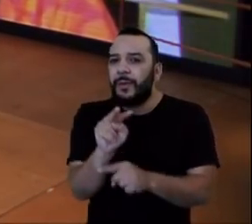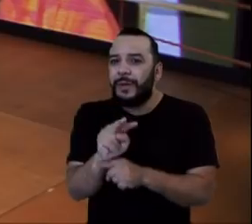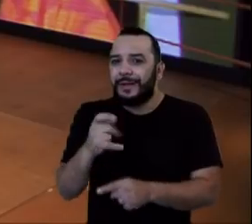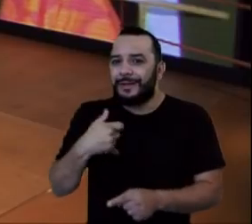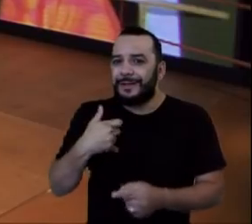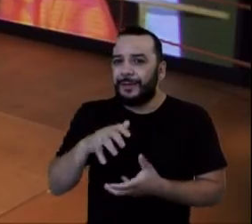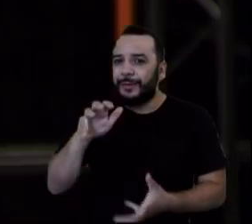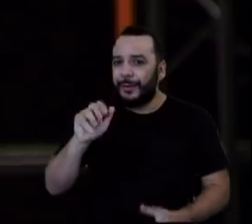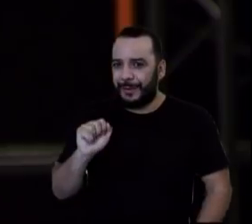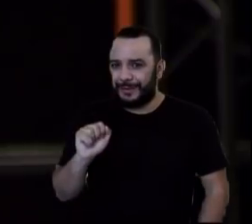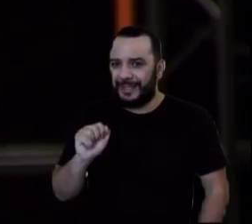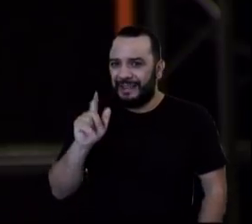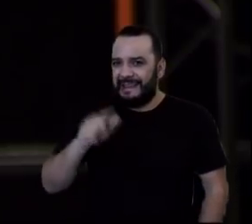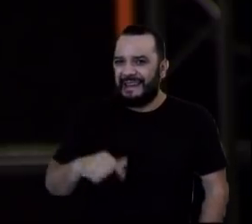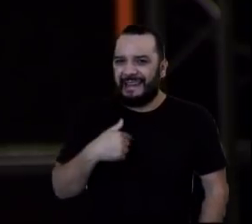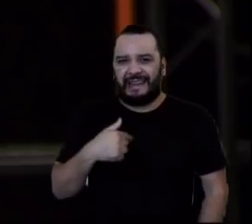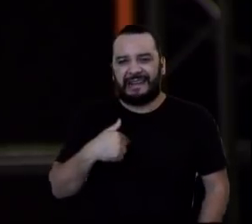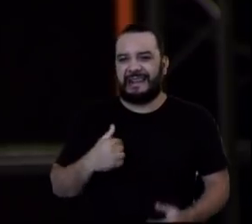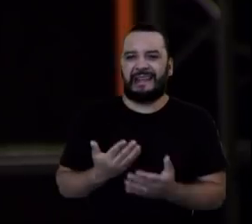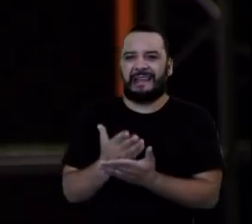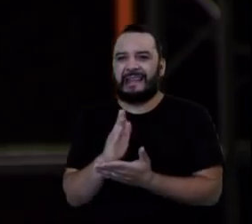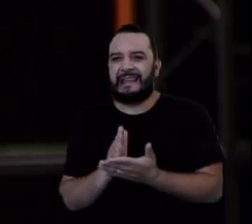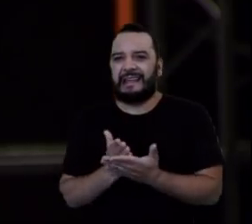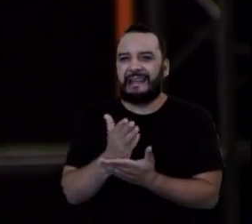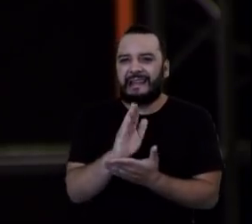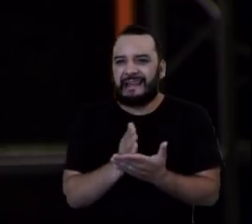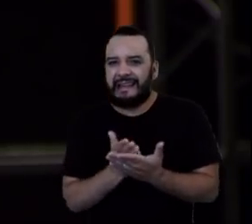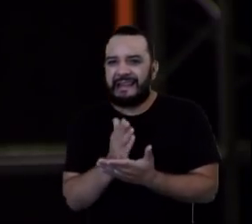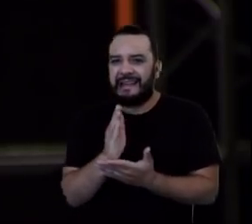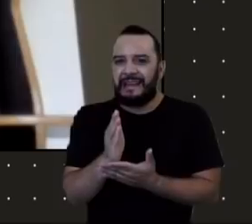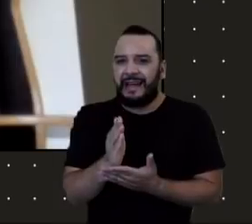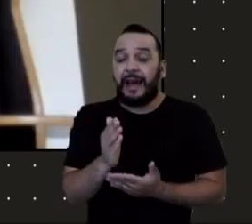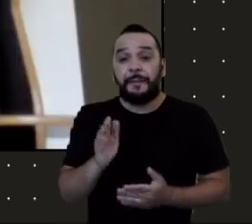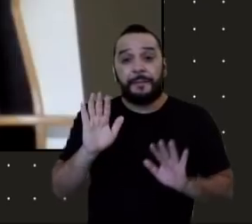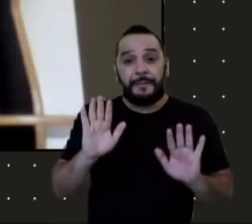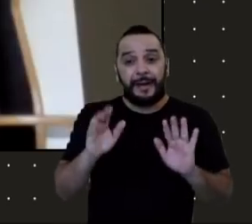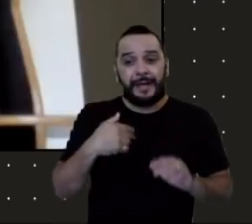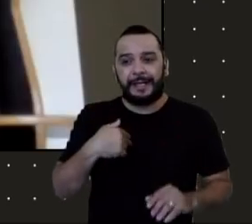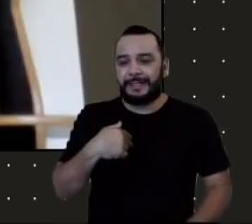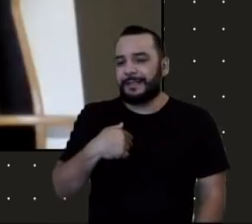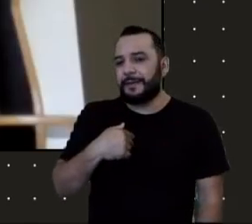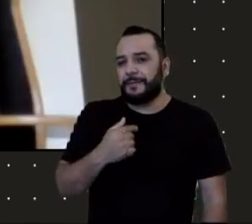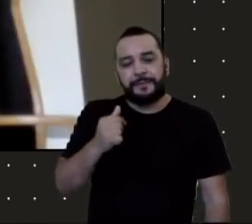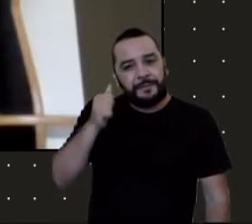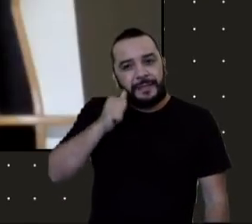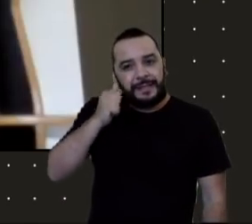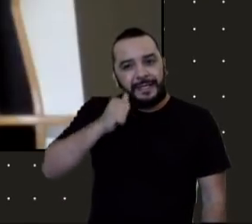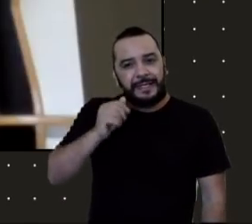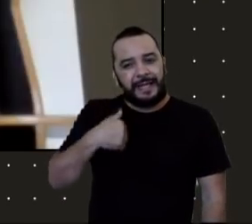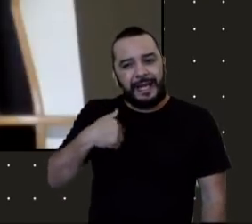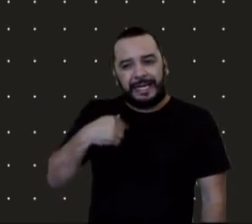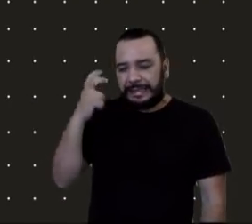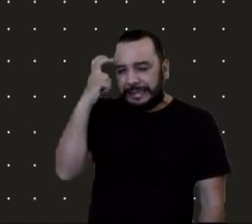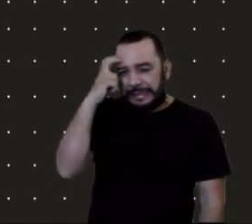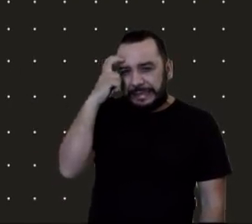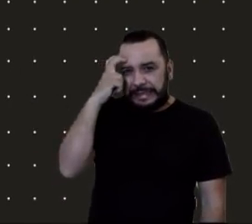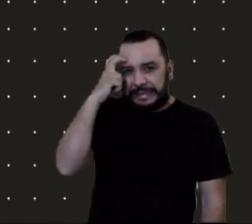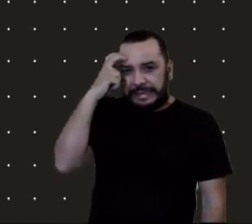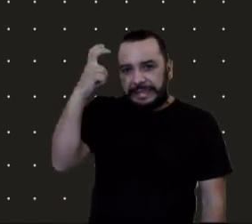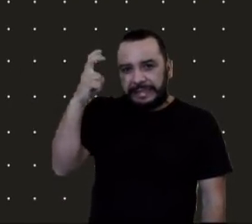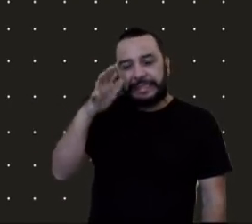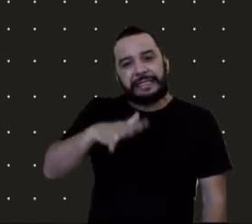sabe? Então ela era extremamente frustrada. E a menina era um talento em ciências.